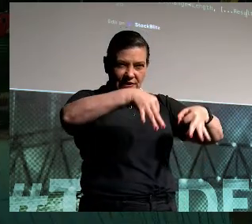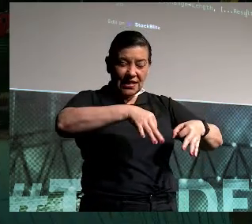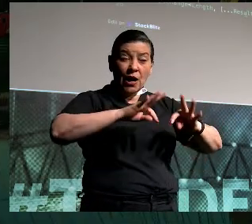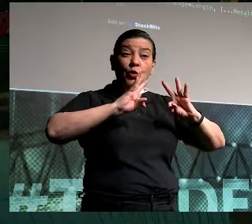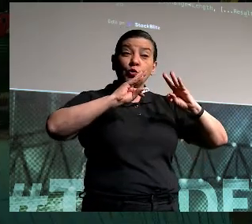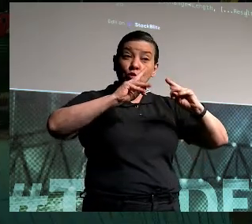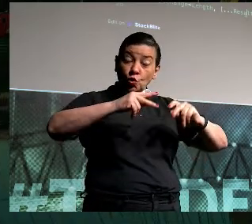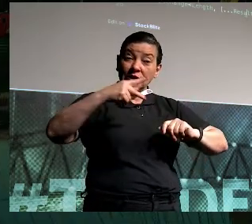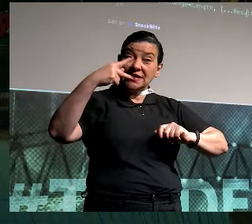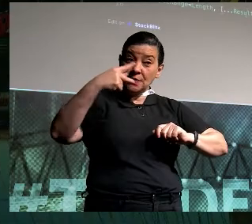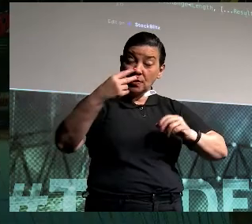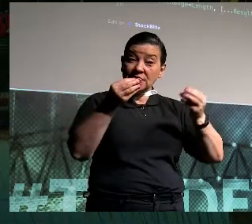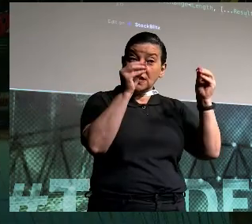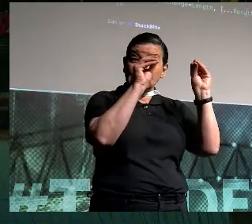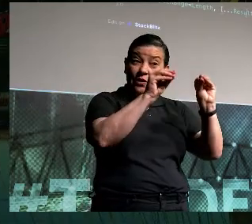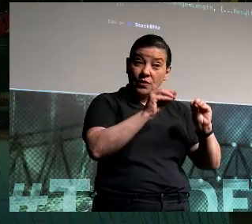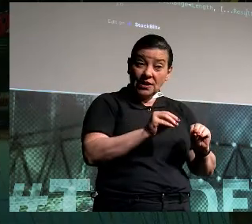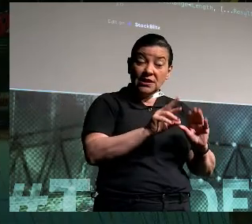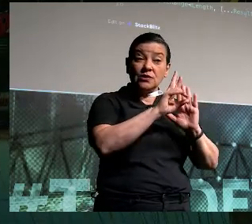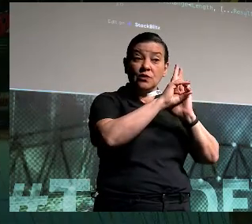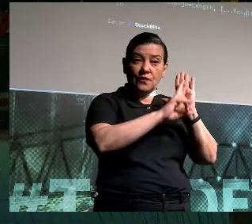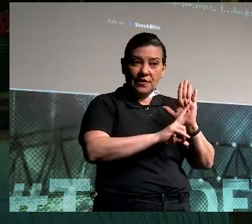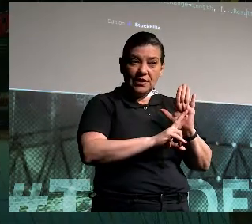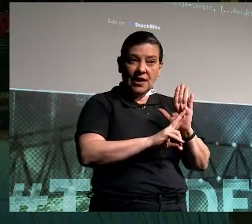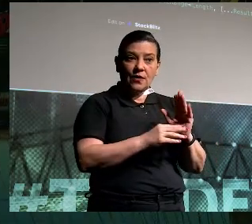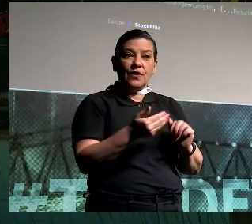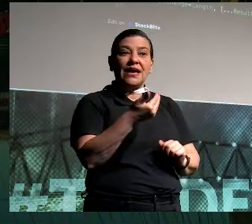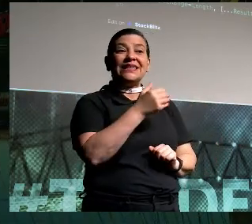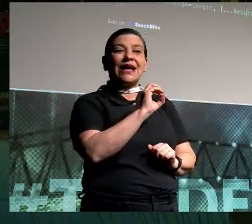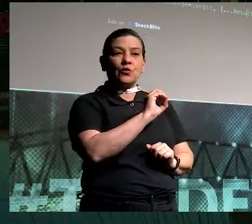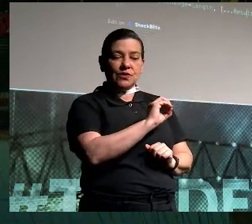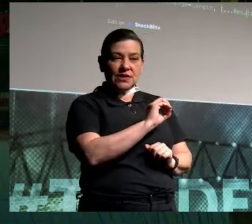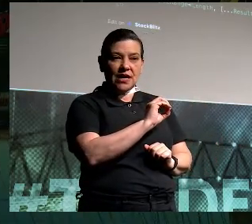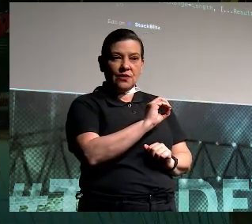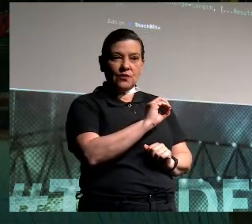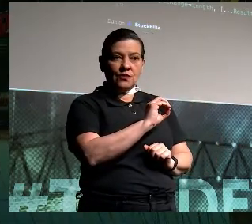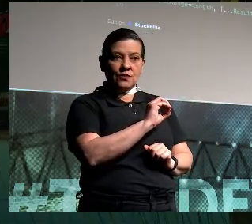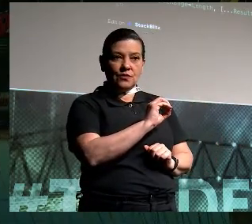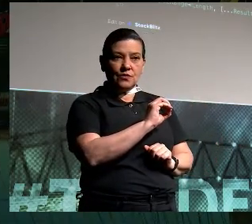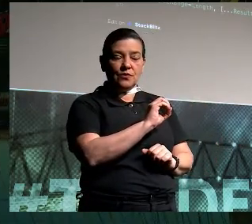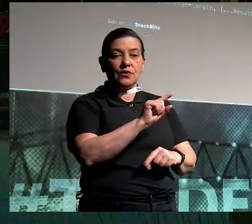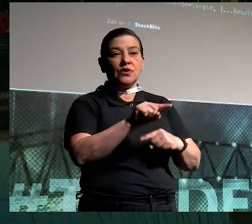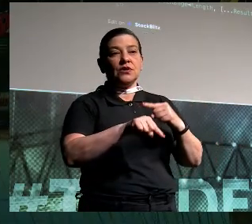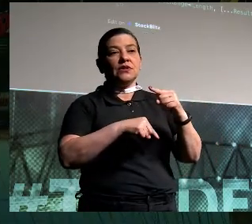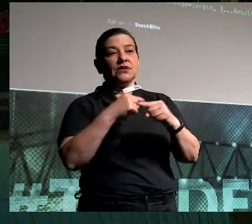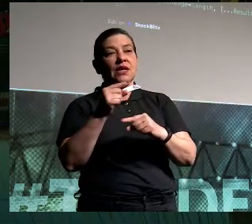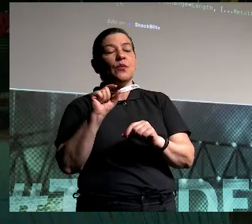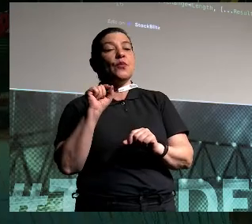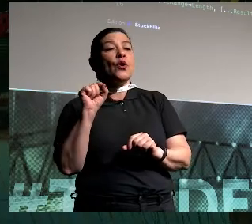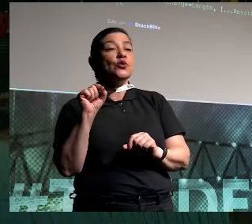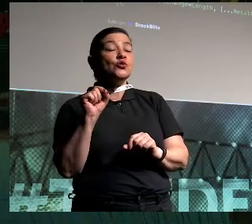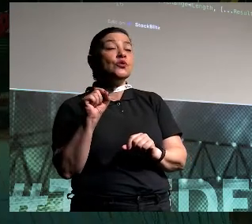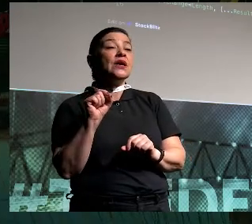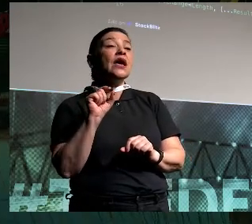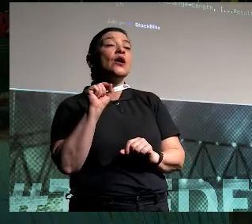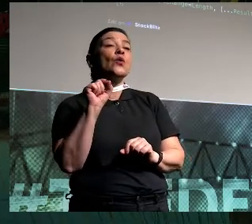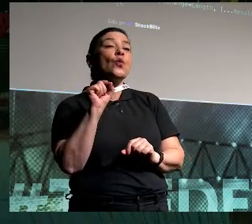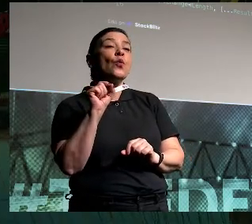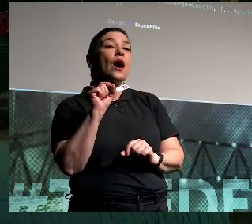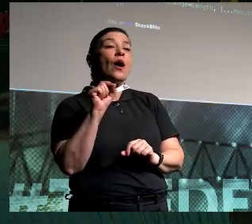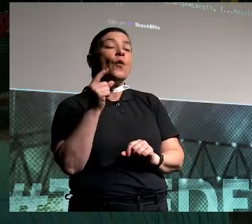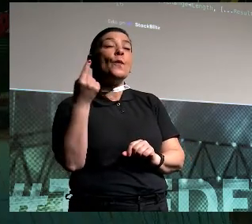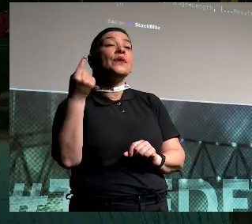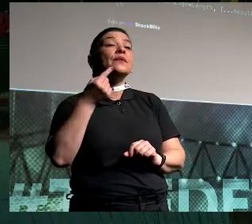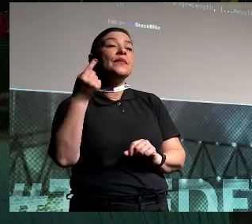que tem no result, que inicialmente é nada, esse cara está com 0, e daí depois ele vai passar o length atual desse cara. Qual que é o length da primeira